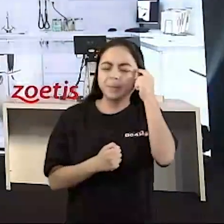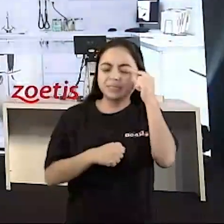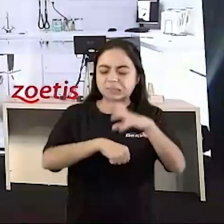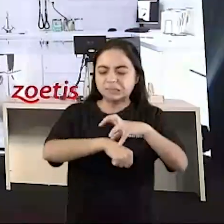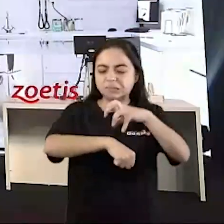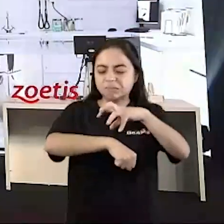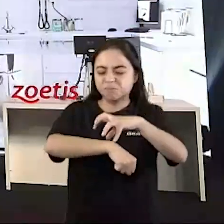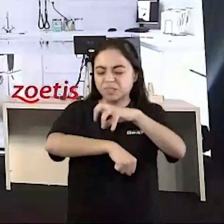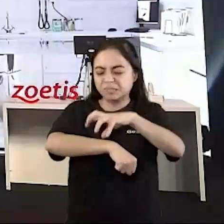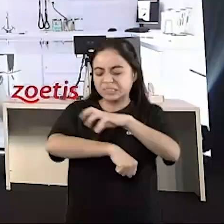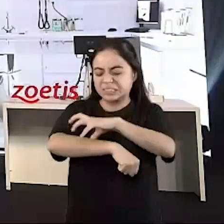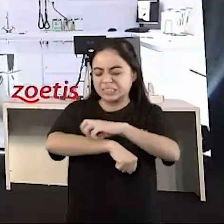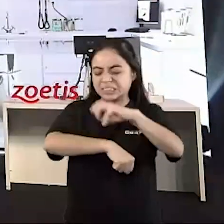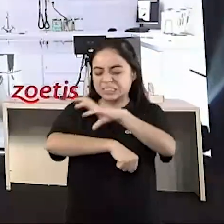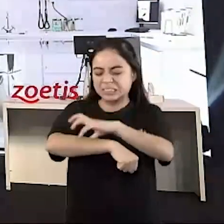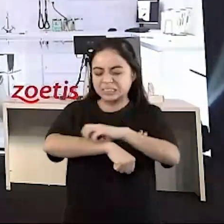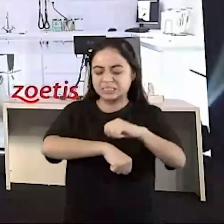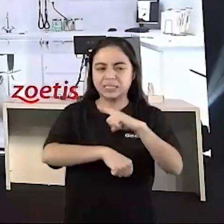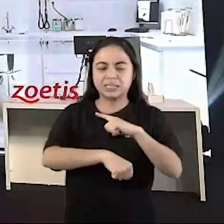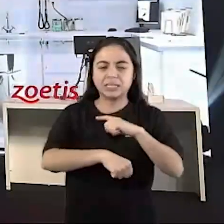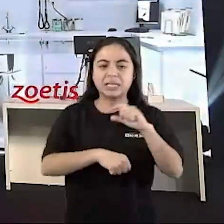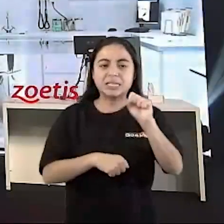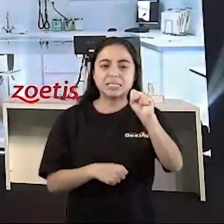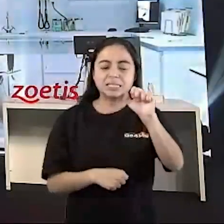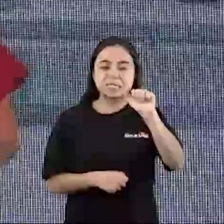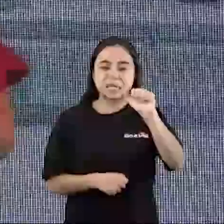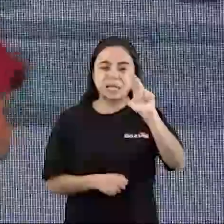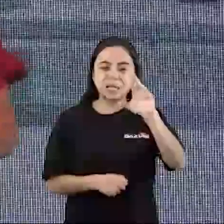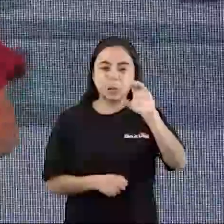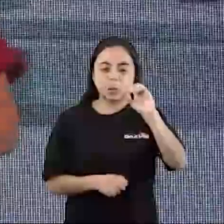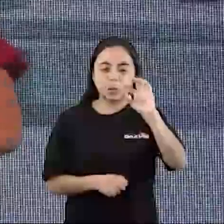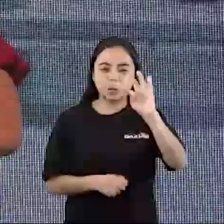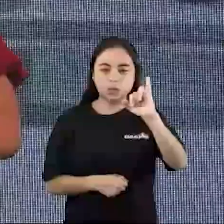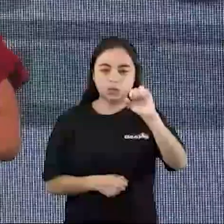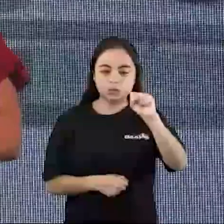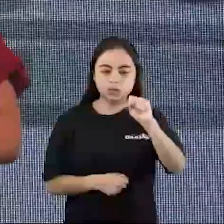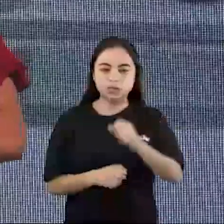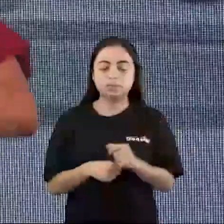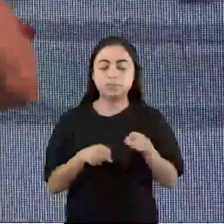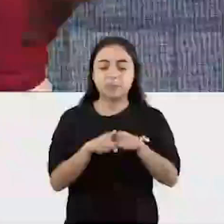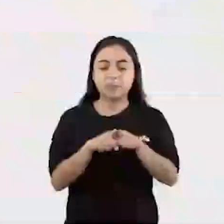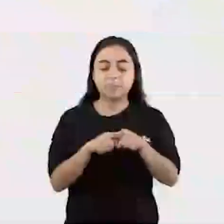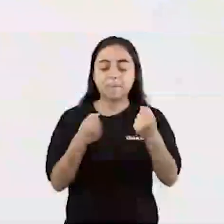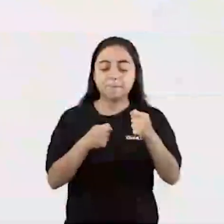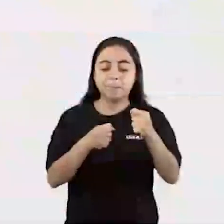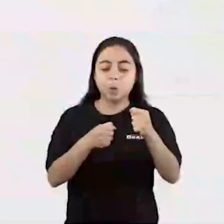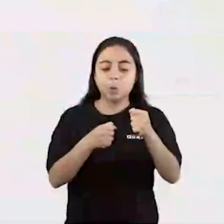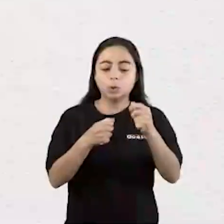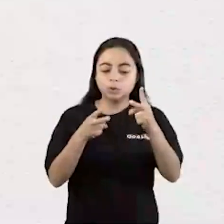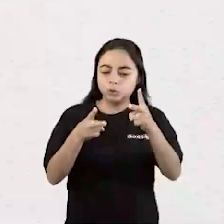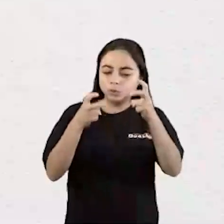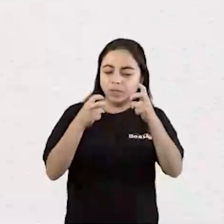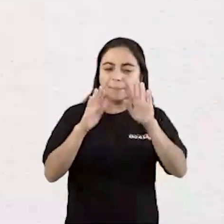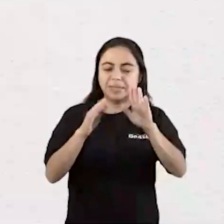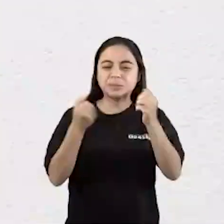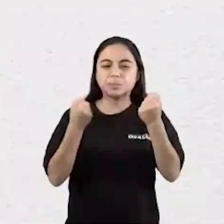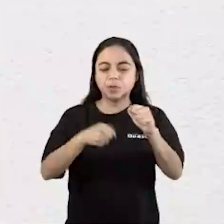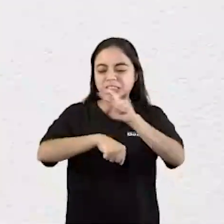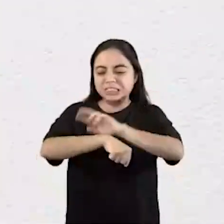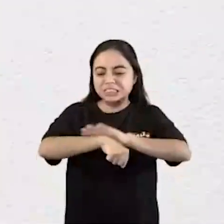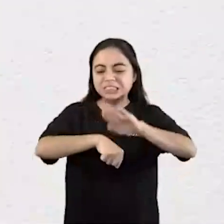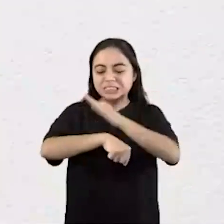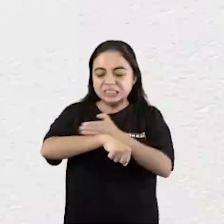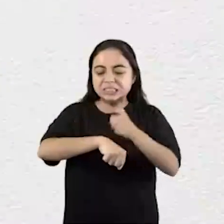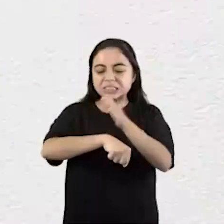crostosas e descamativas, nós temos o Sarcoptes. Pela fita de acetato nós conseguimos ver, mas poderíamos ter feito um raspado, exame